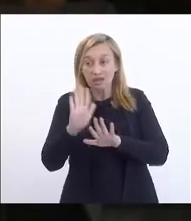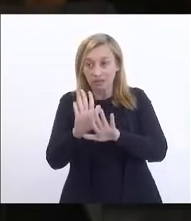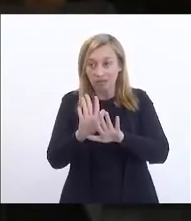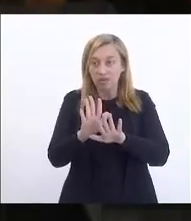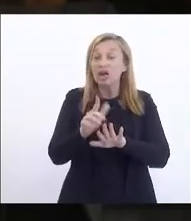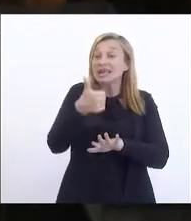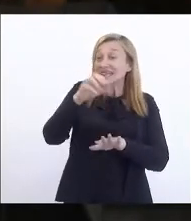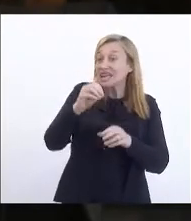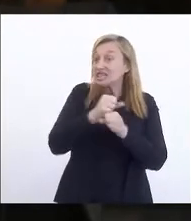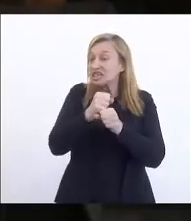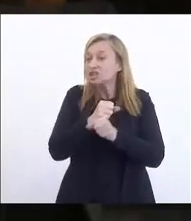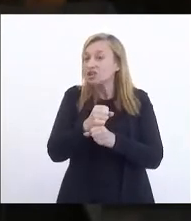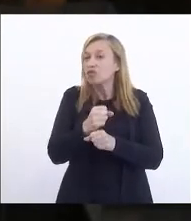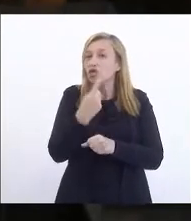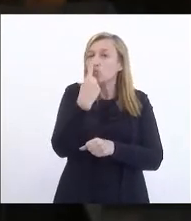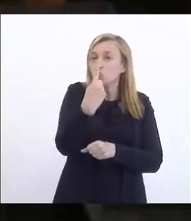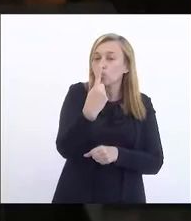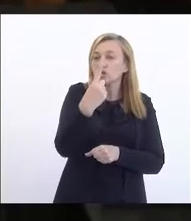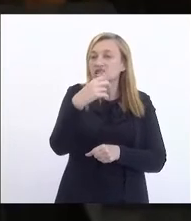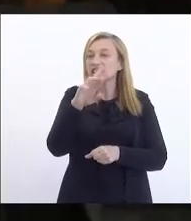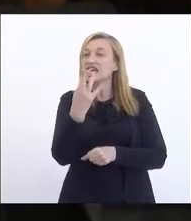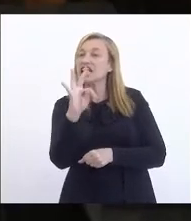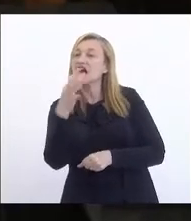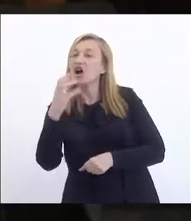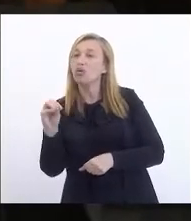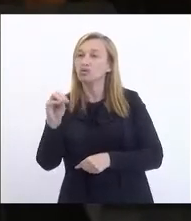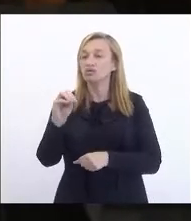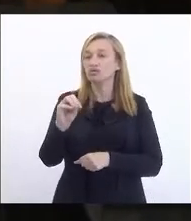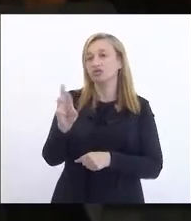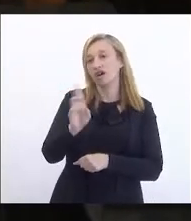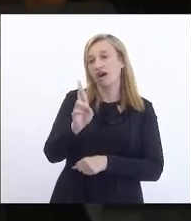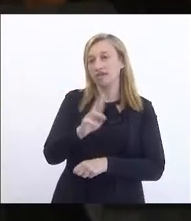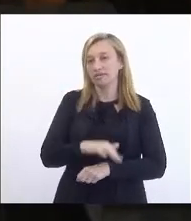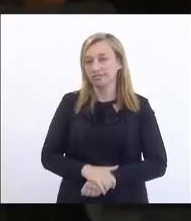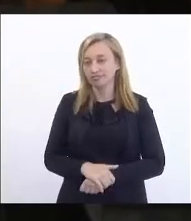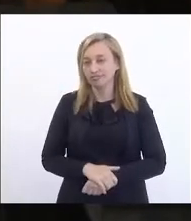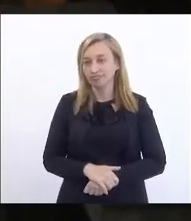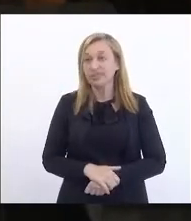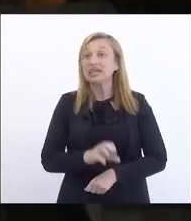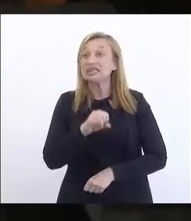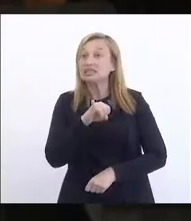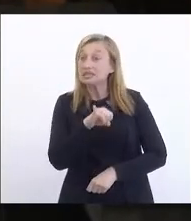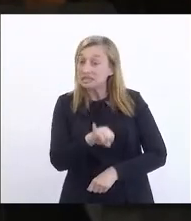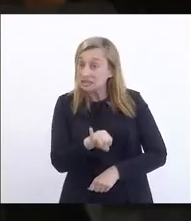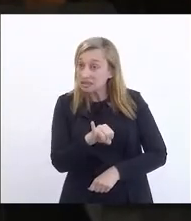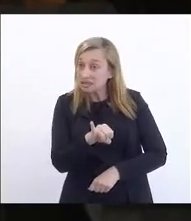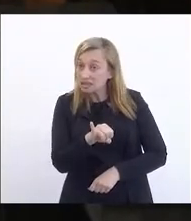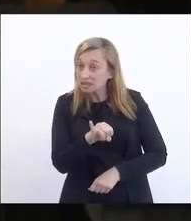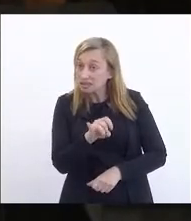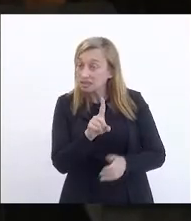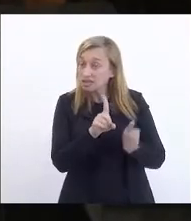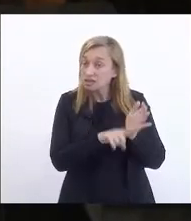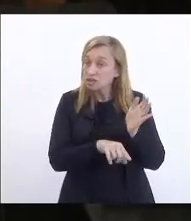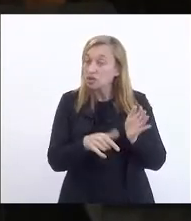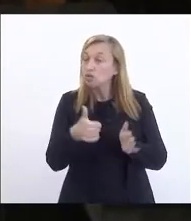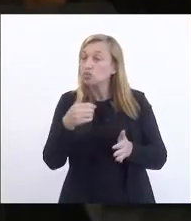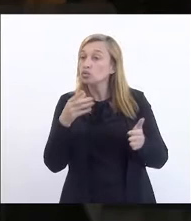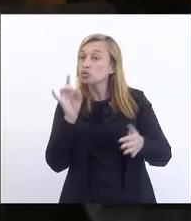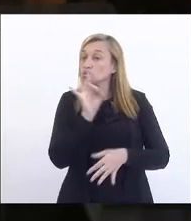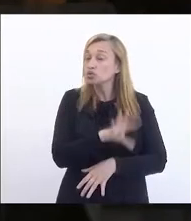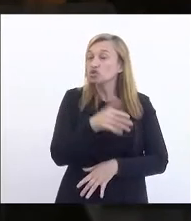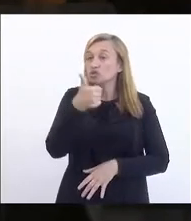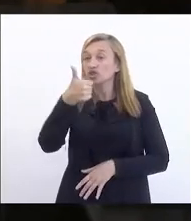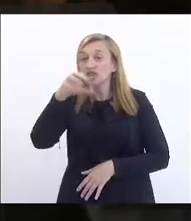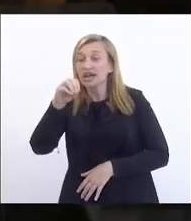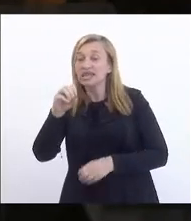de um trilhão de reais. E se abateu nos últimos 10 anos,